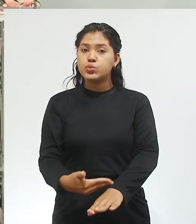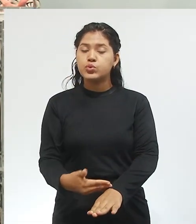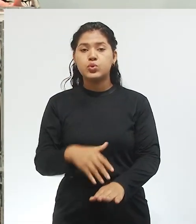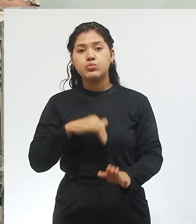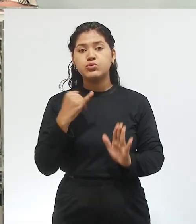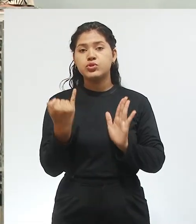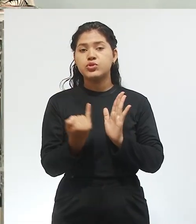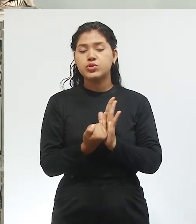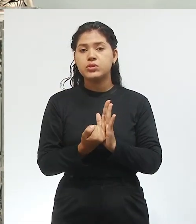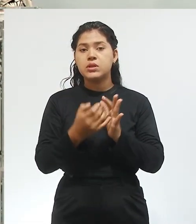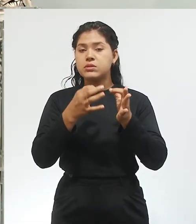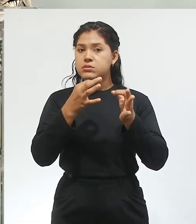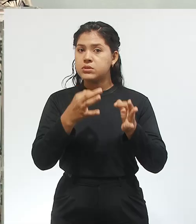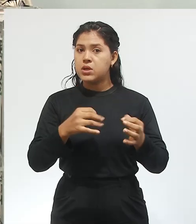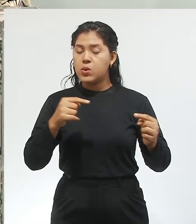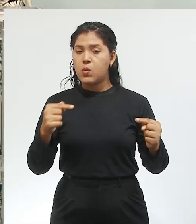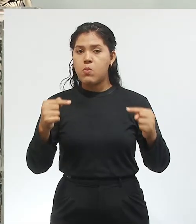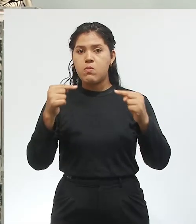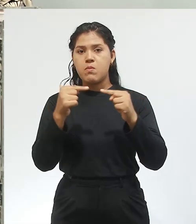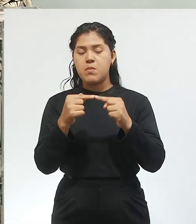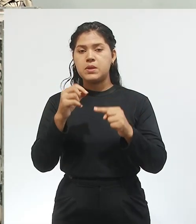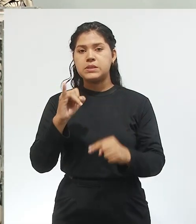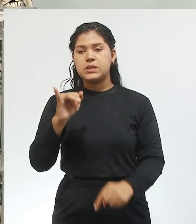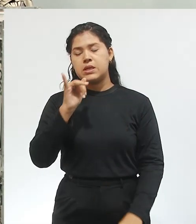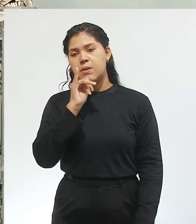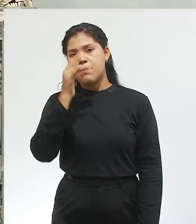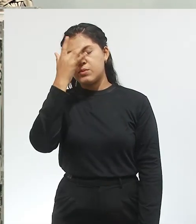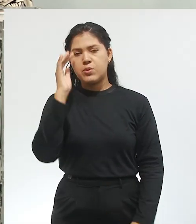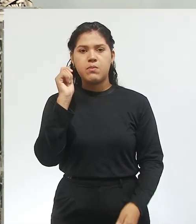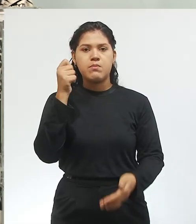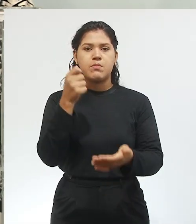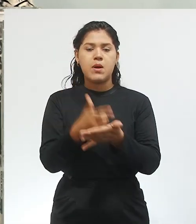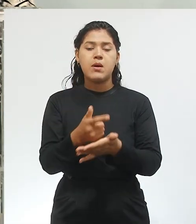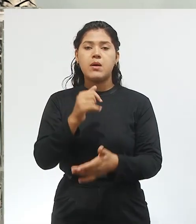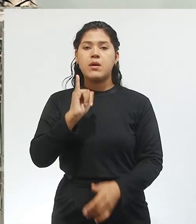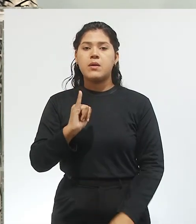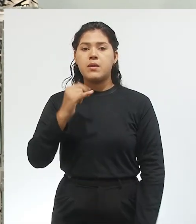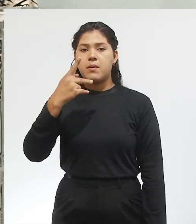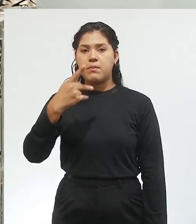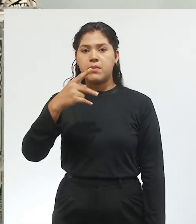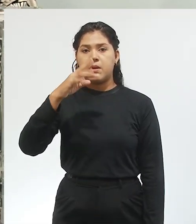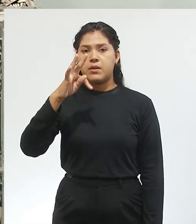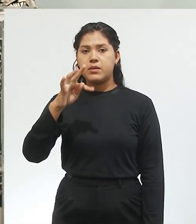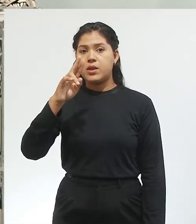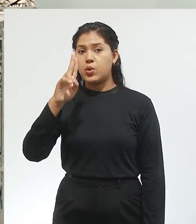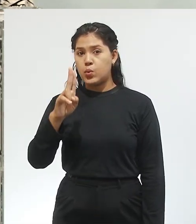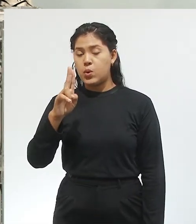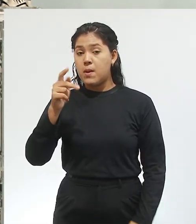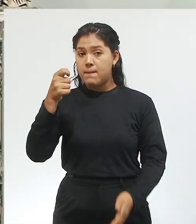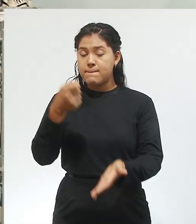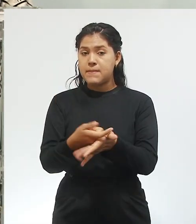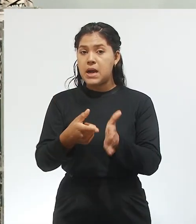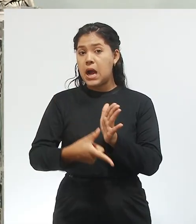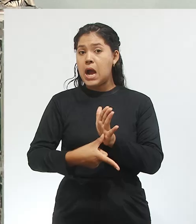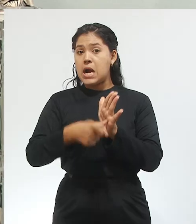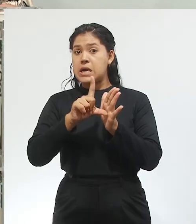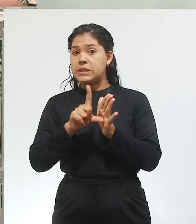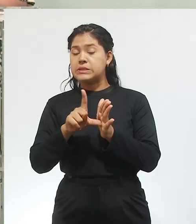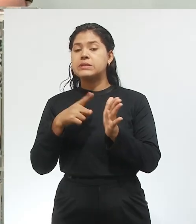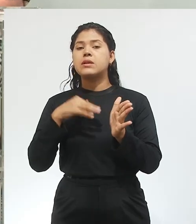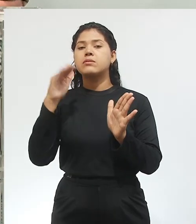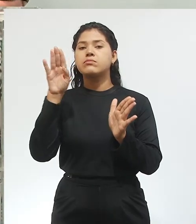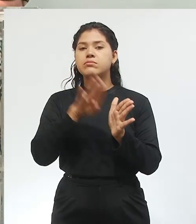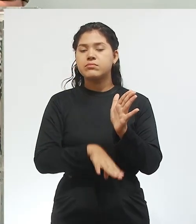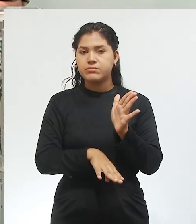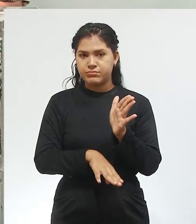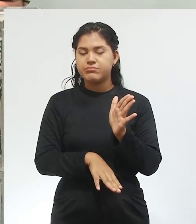maneira. Então, se a pessoa pagar lá um IPTU com antecedência, ela tem um desconto. Então, isso